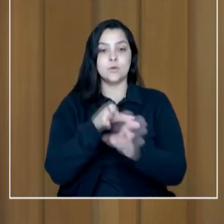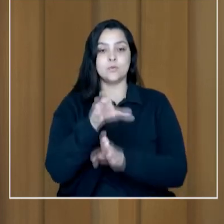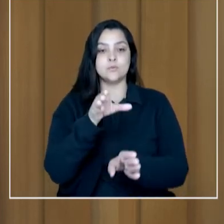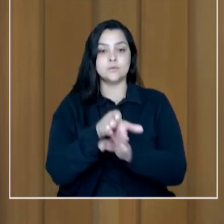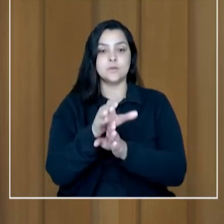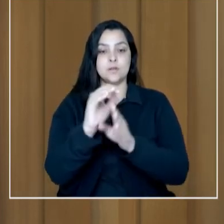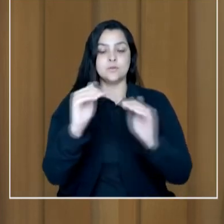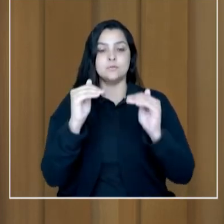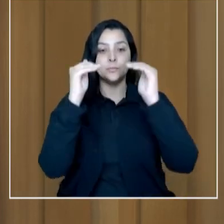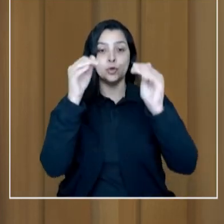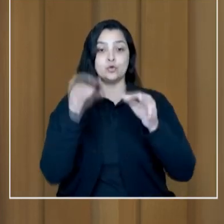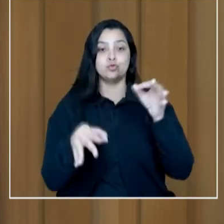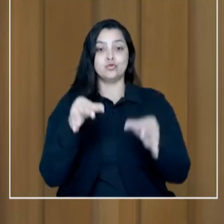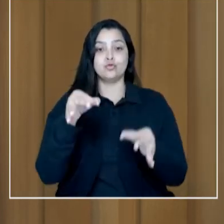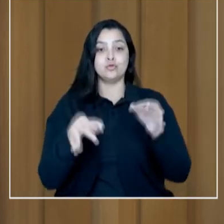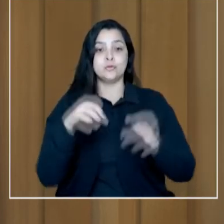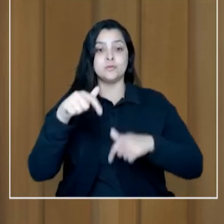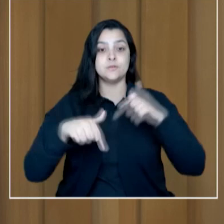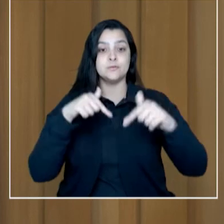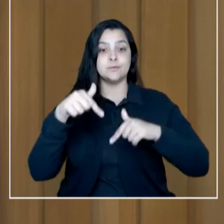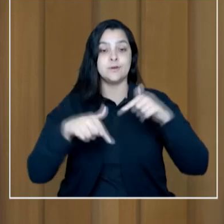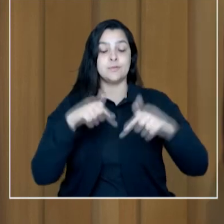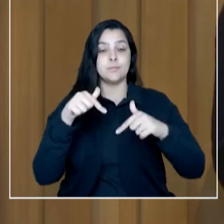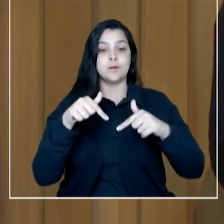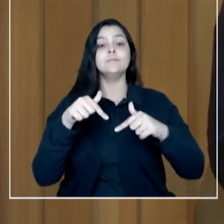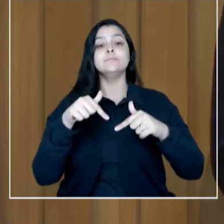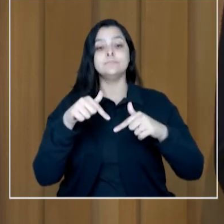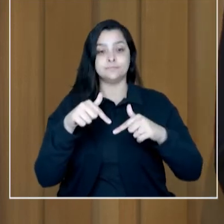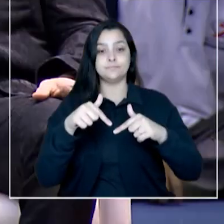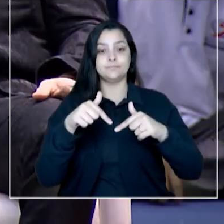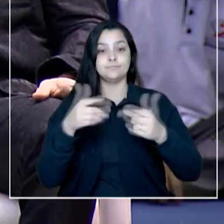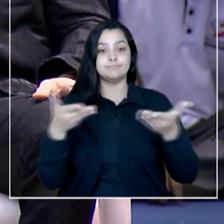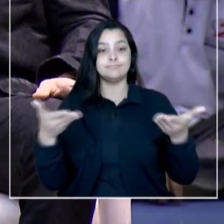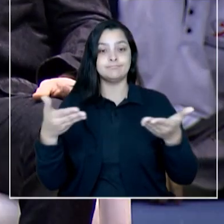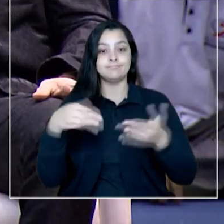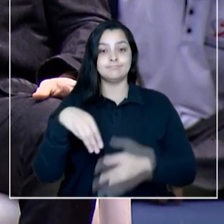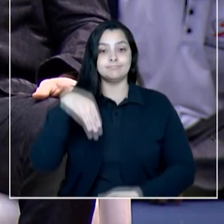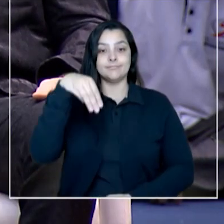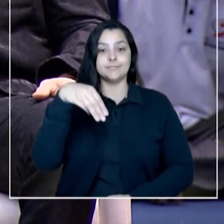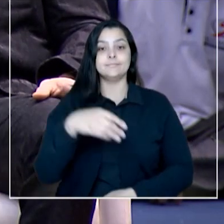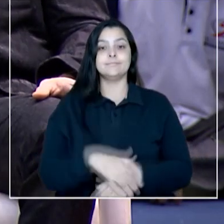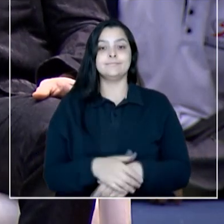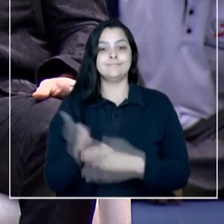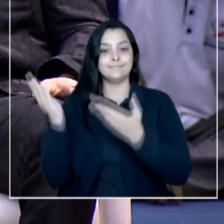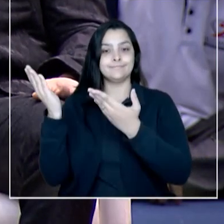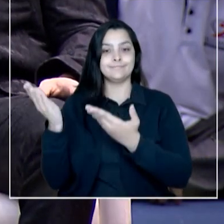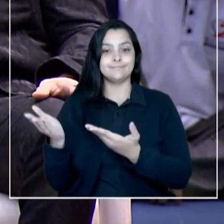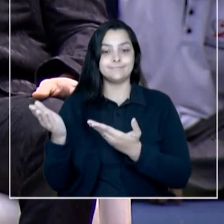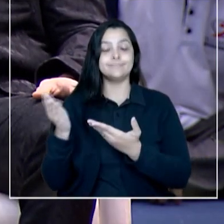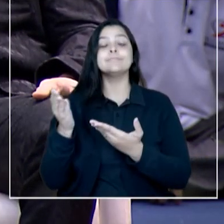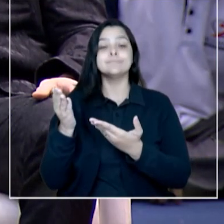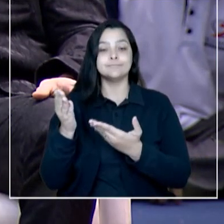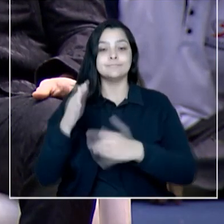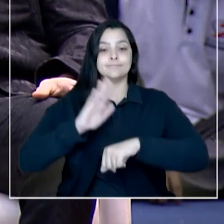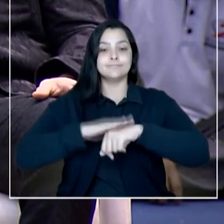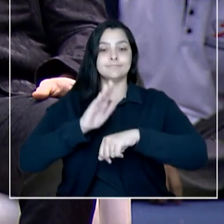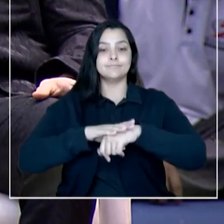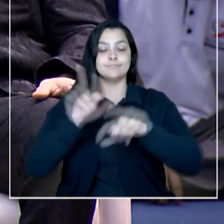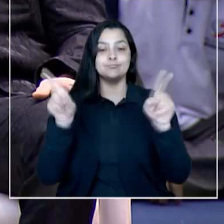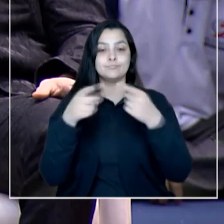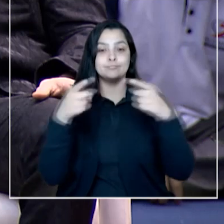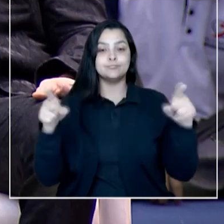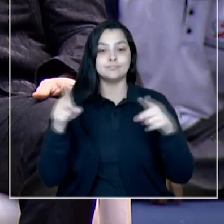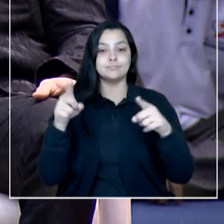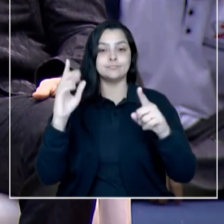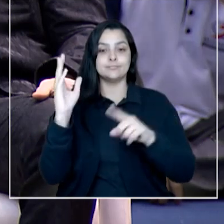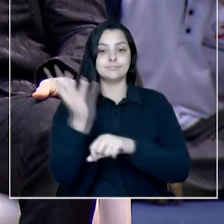da Justiça do Trabalho e grão-mestre da Ordem, e o artista e produtor musical